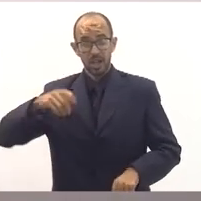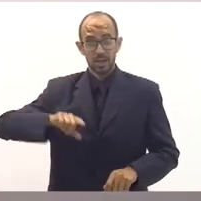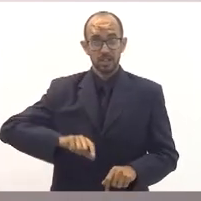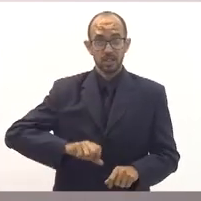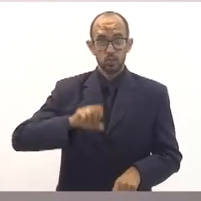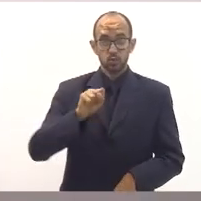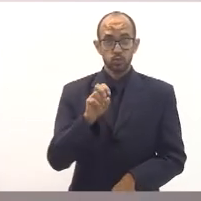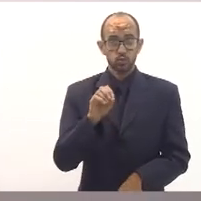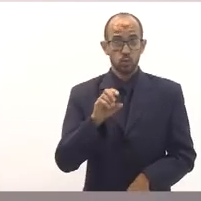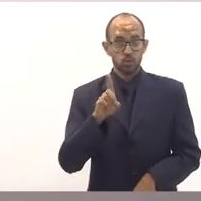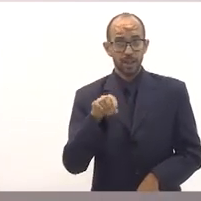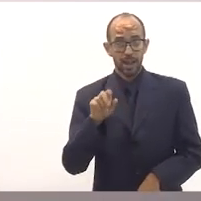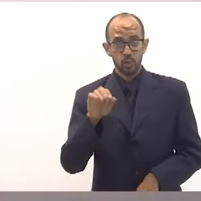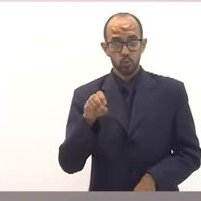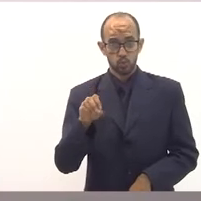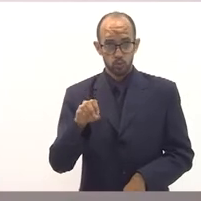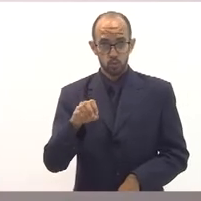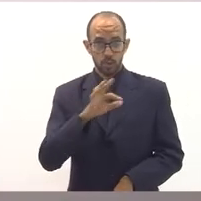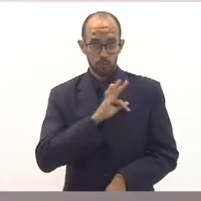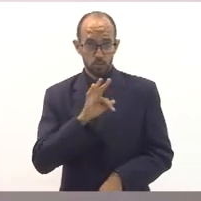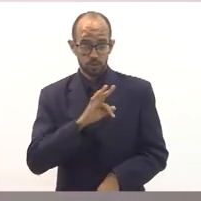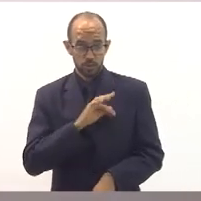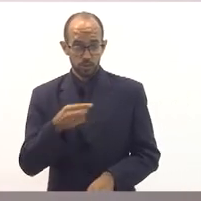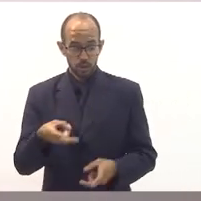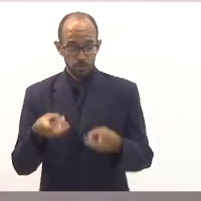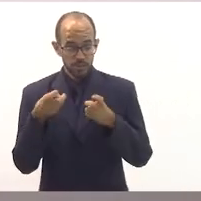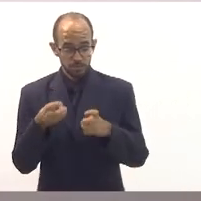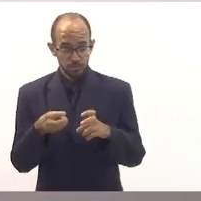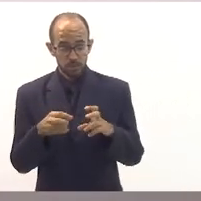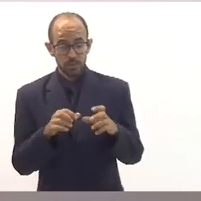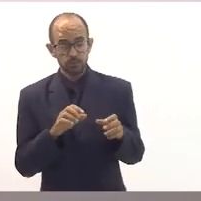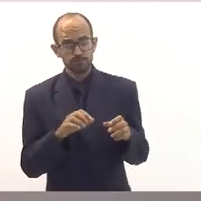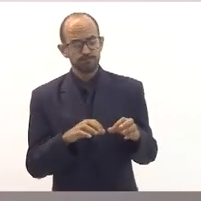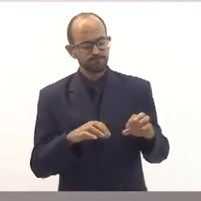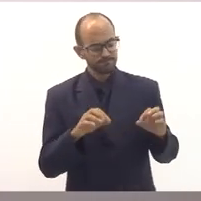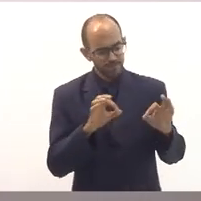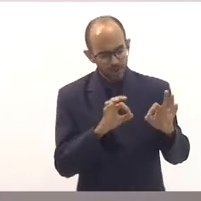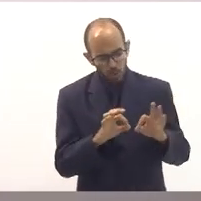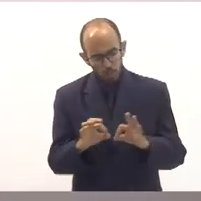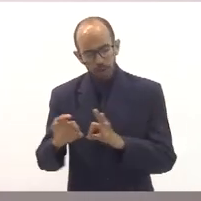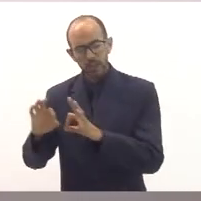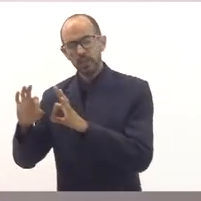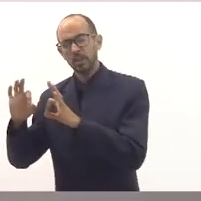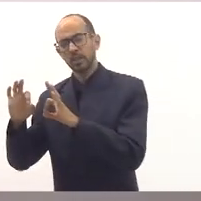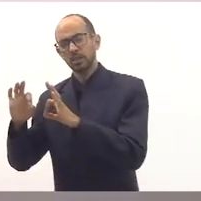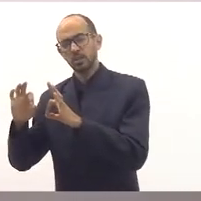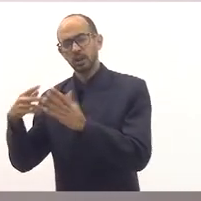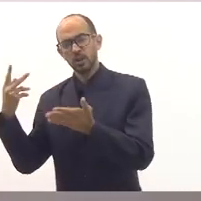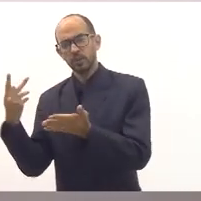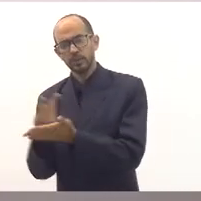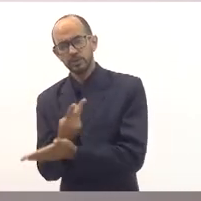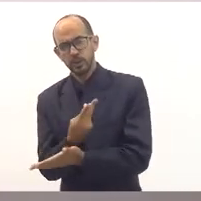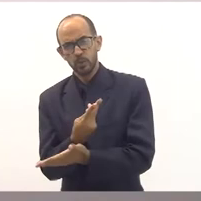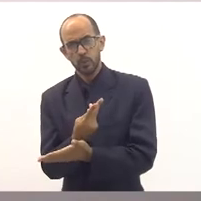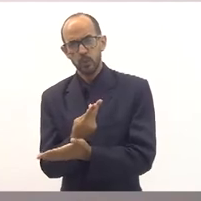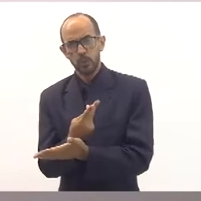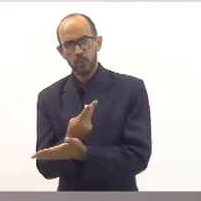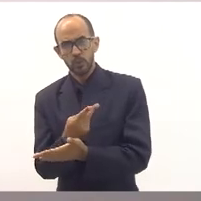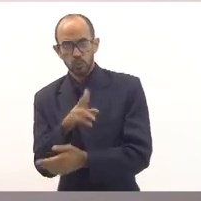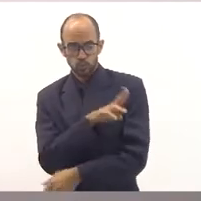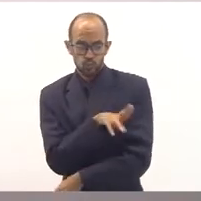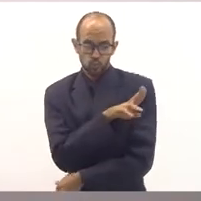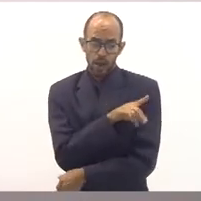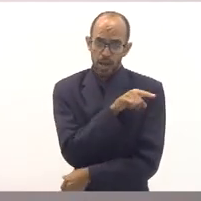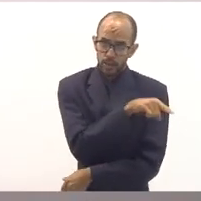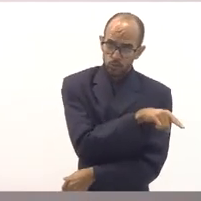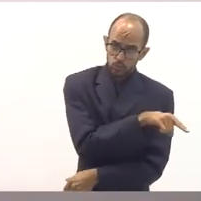da polícia militar então eu pude acompanhar de perto o drama tanto dos usuários que